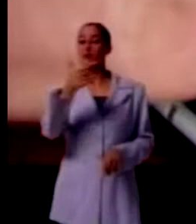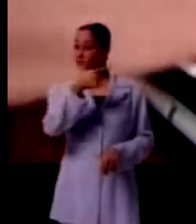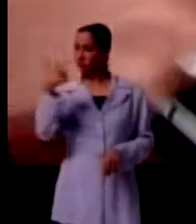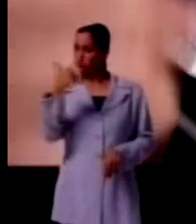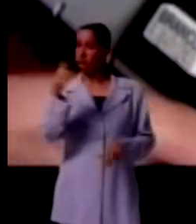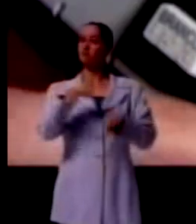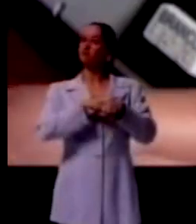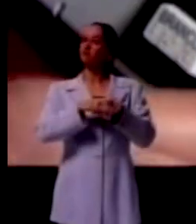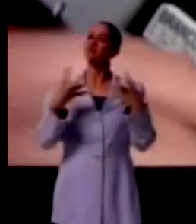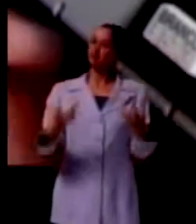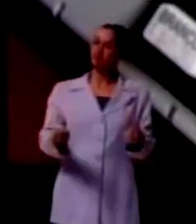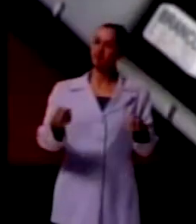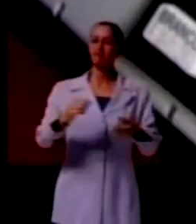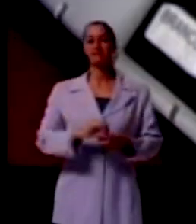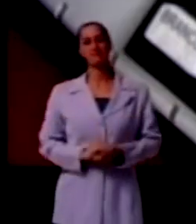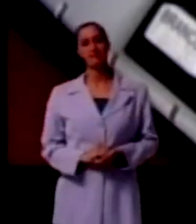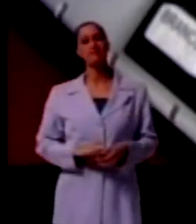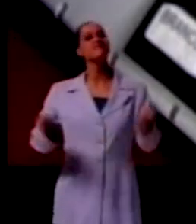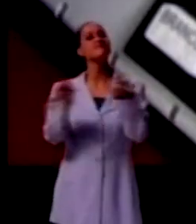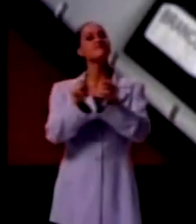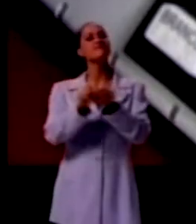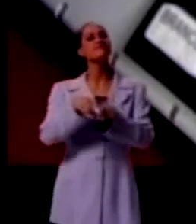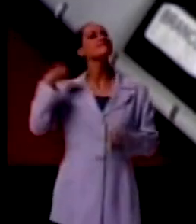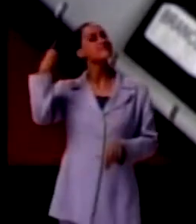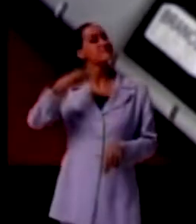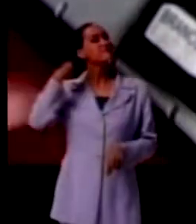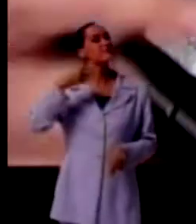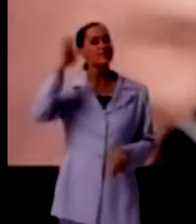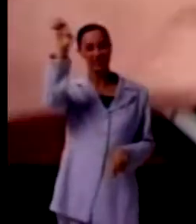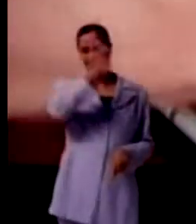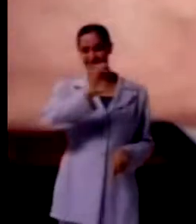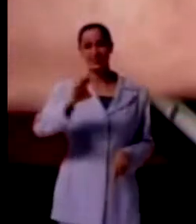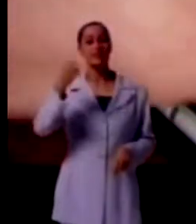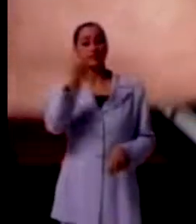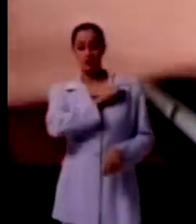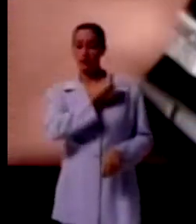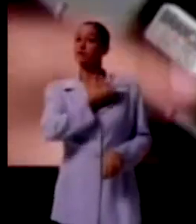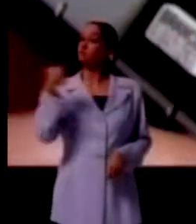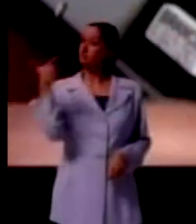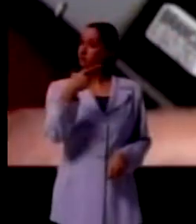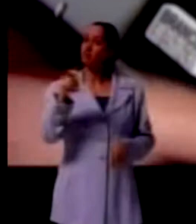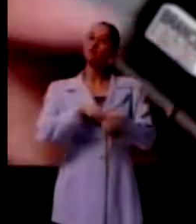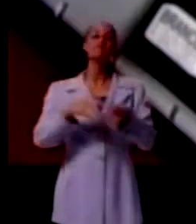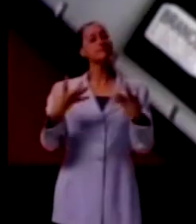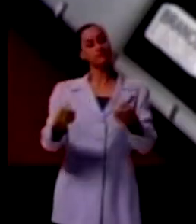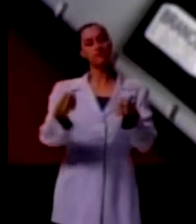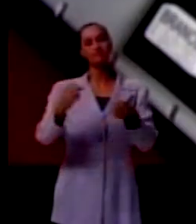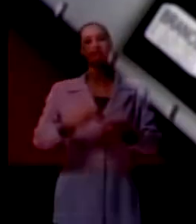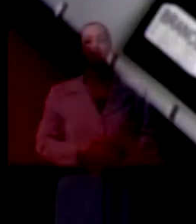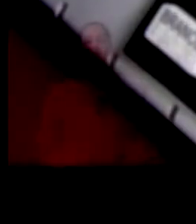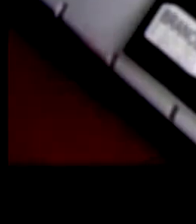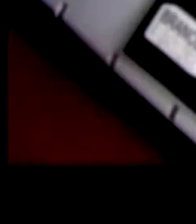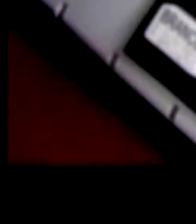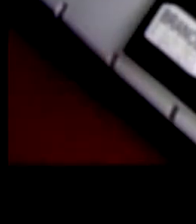tecla 22 e confirma. Para deputado estadual, tecla 22 e